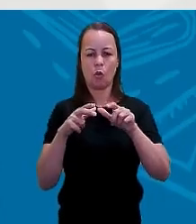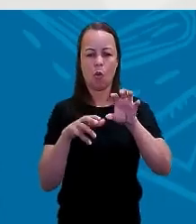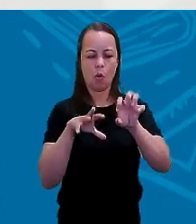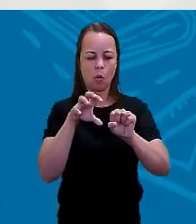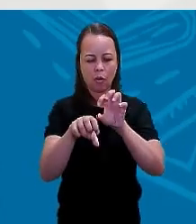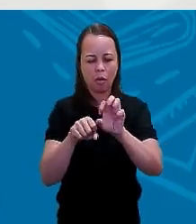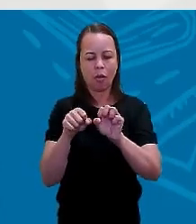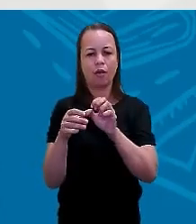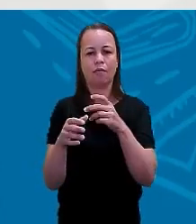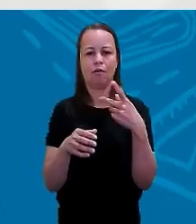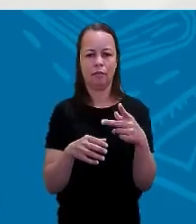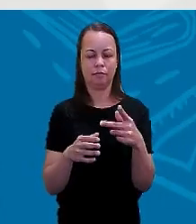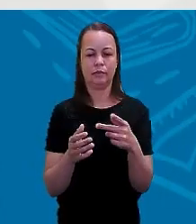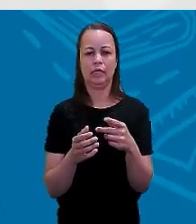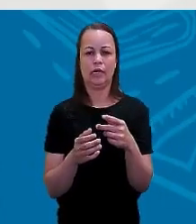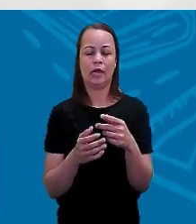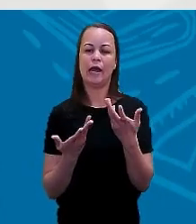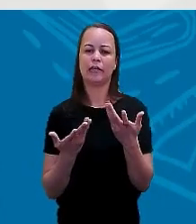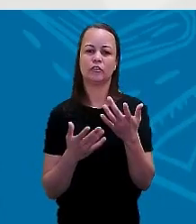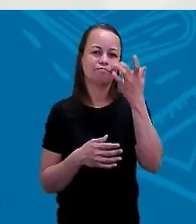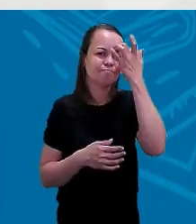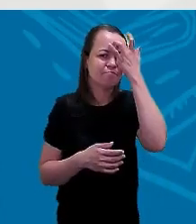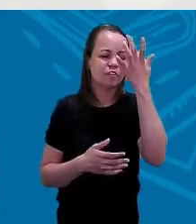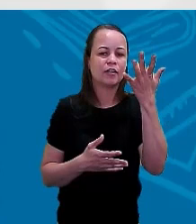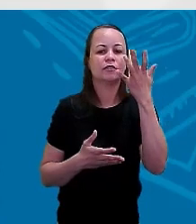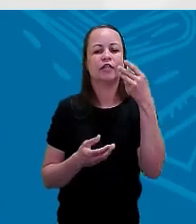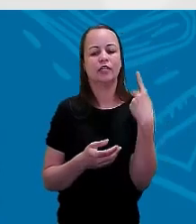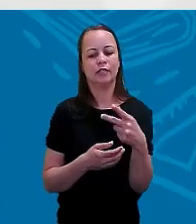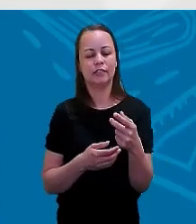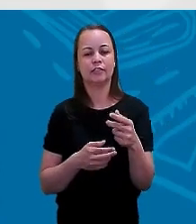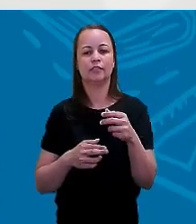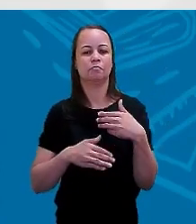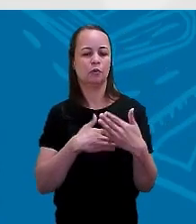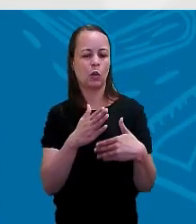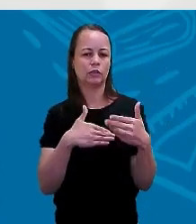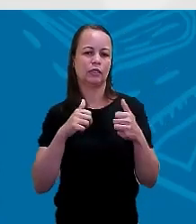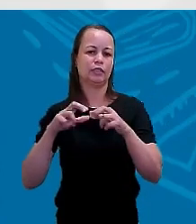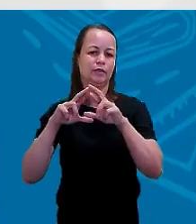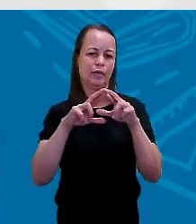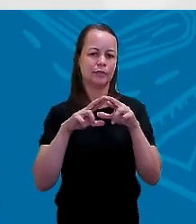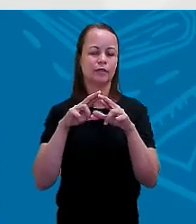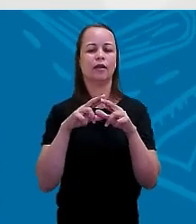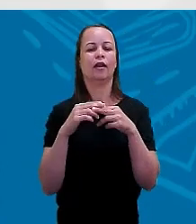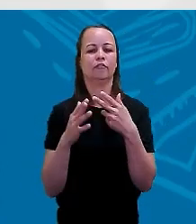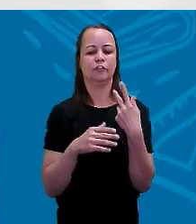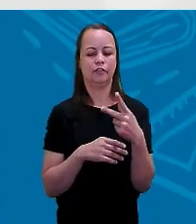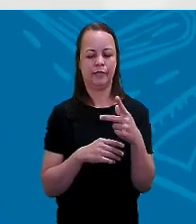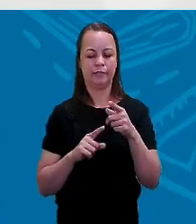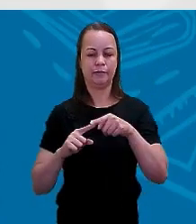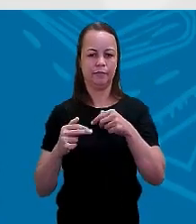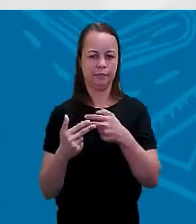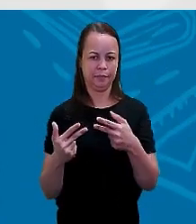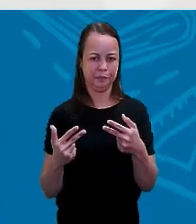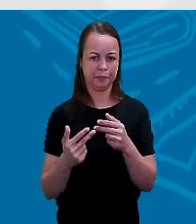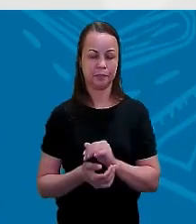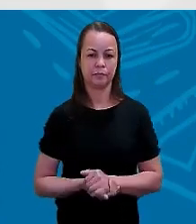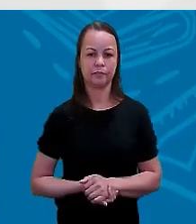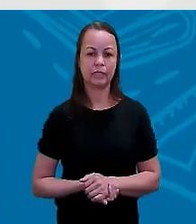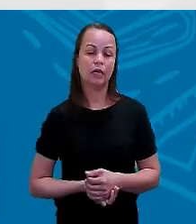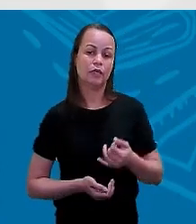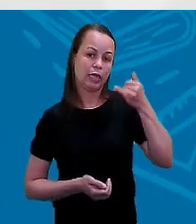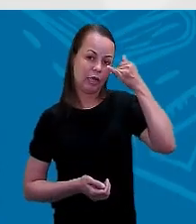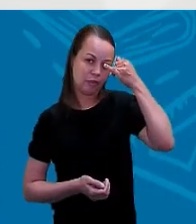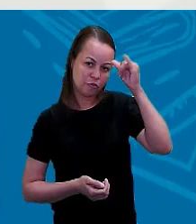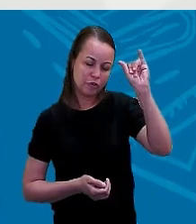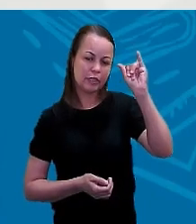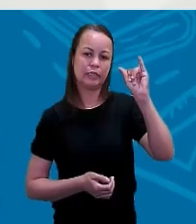acaba, né, facilitando esse processo de reciclagem desses materiais, né, e evitando aí,